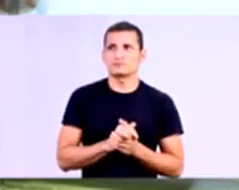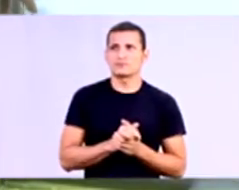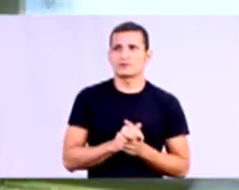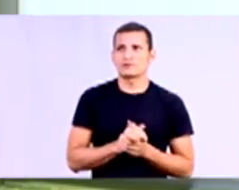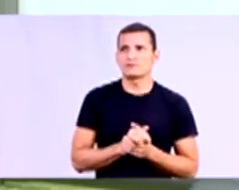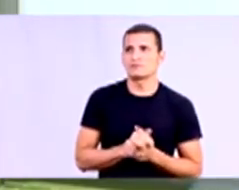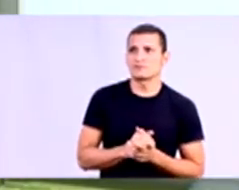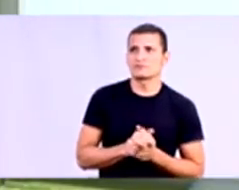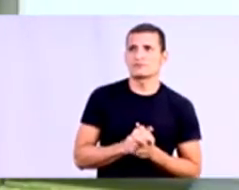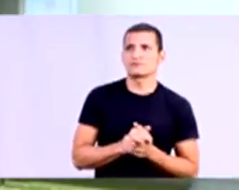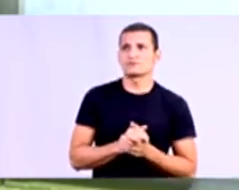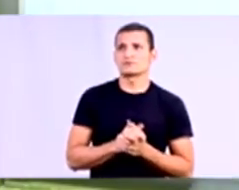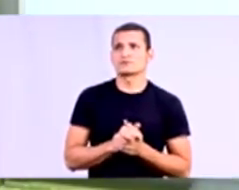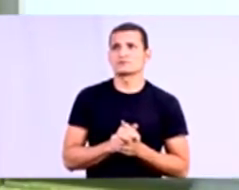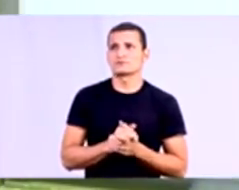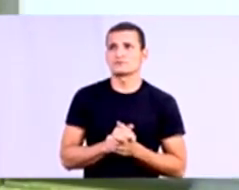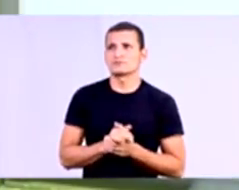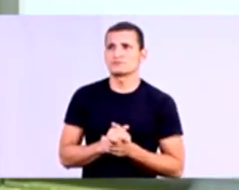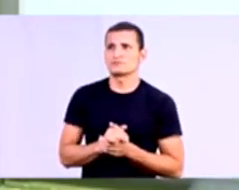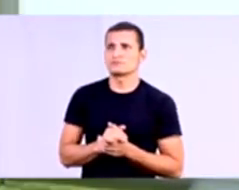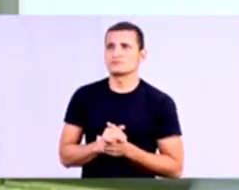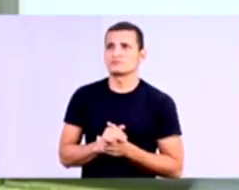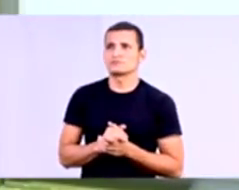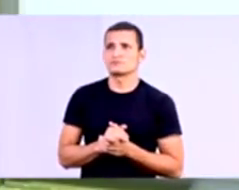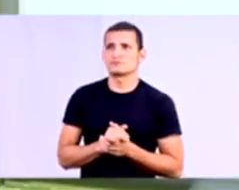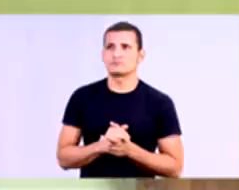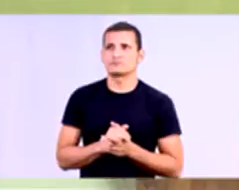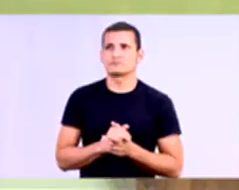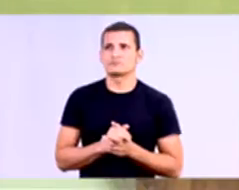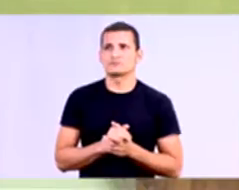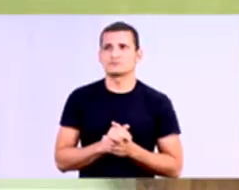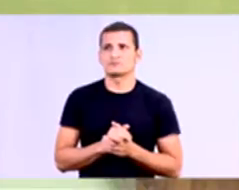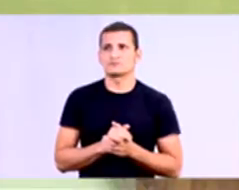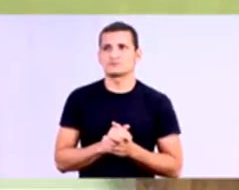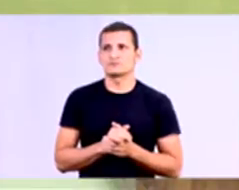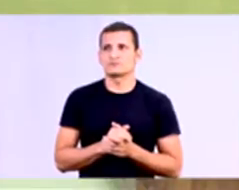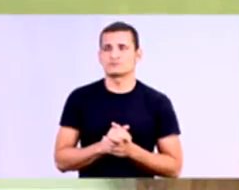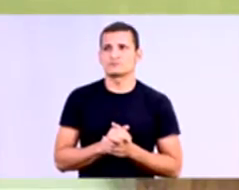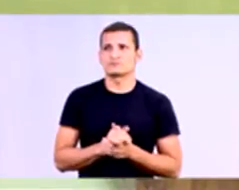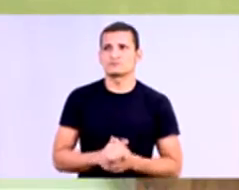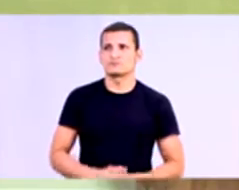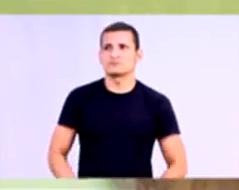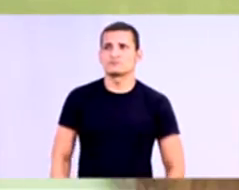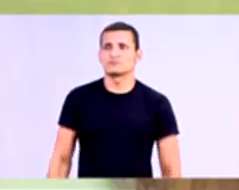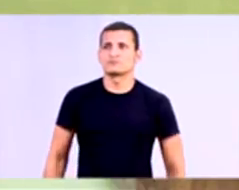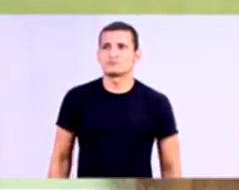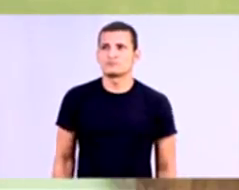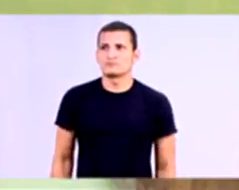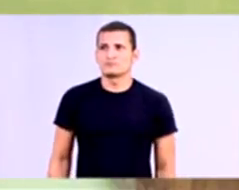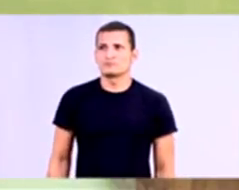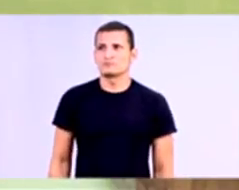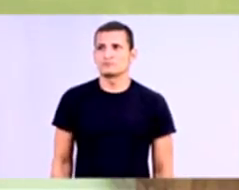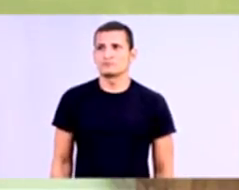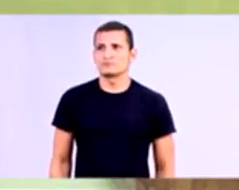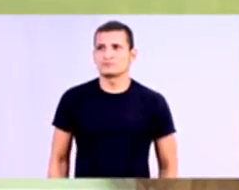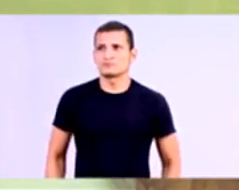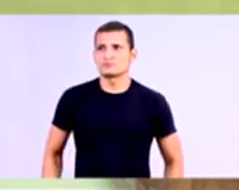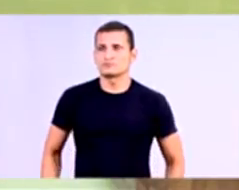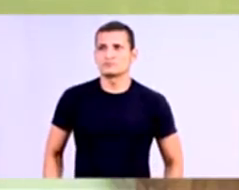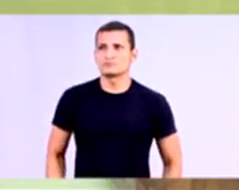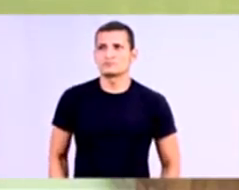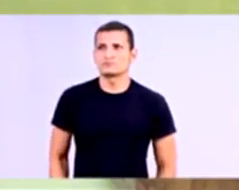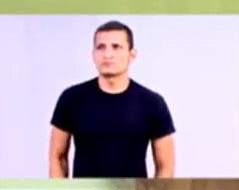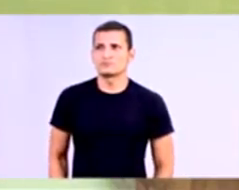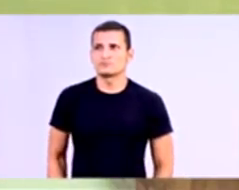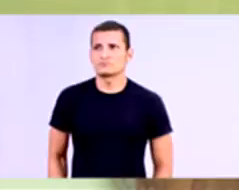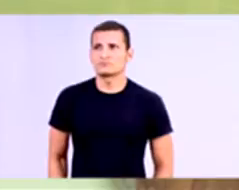diagrama. Antes de passar para o próximo diagrama, como é que está o chat aí, professor? O chat está tranquilo, eu só fiquei muito contente de ter uma pergunta interessante. É